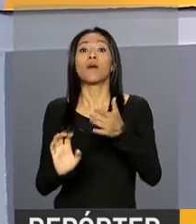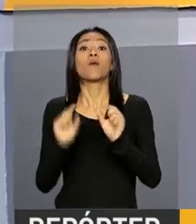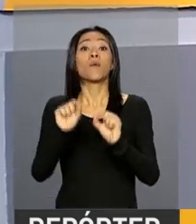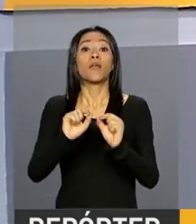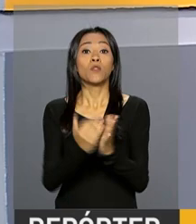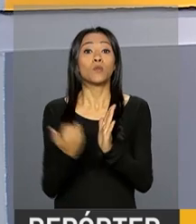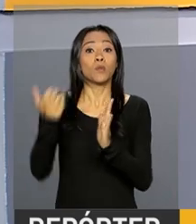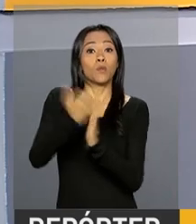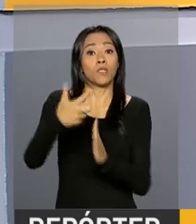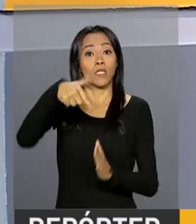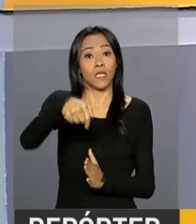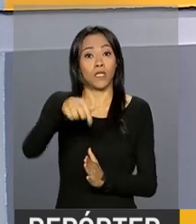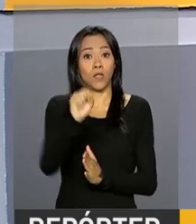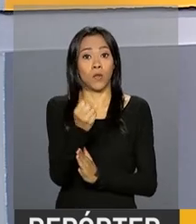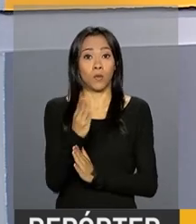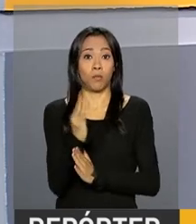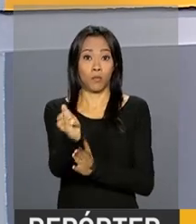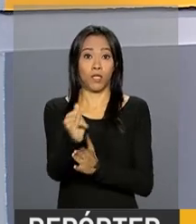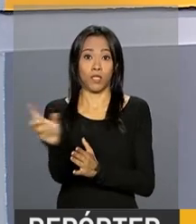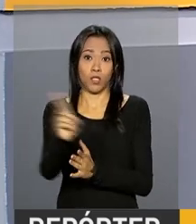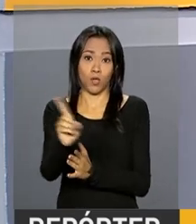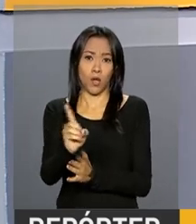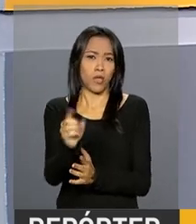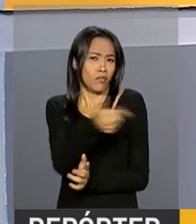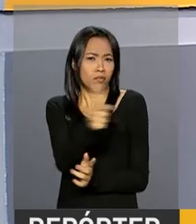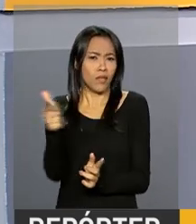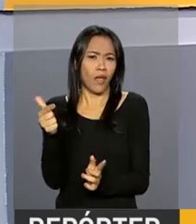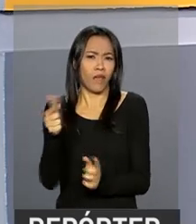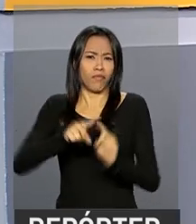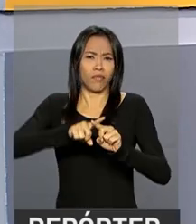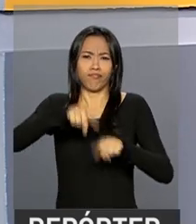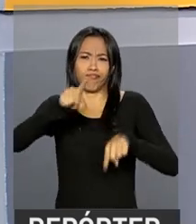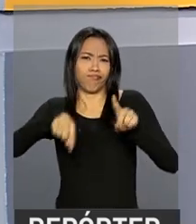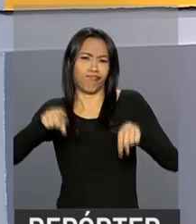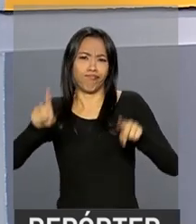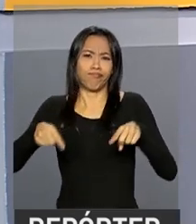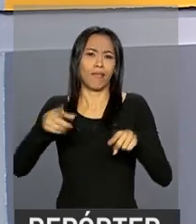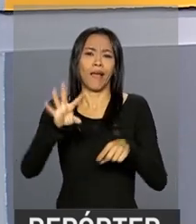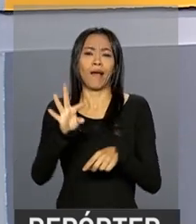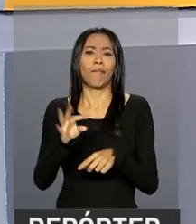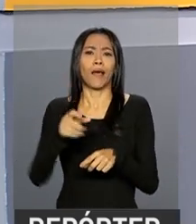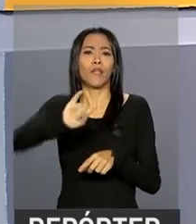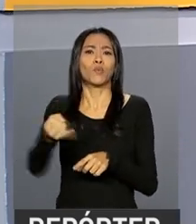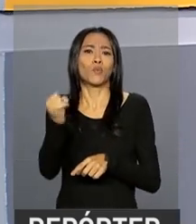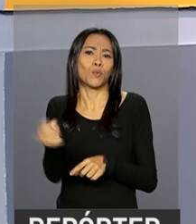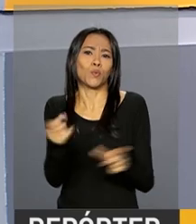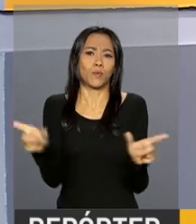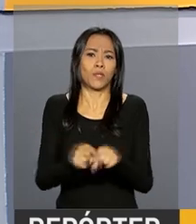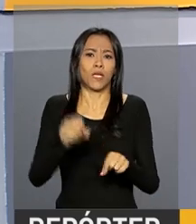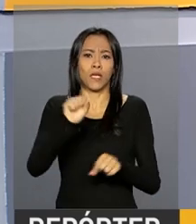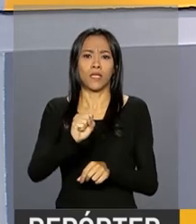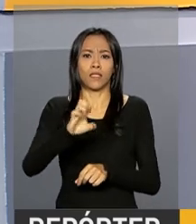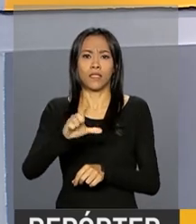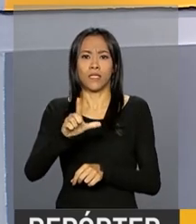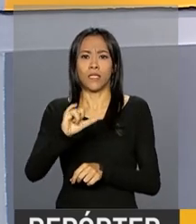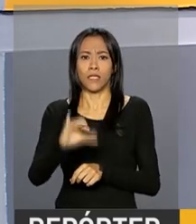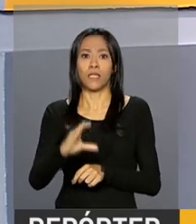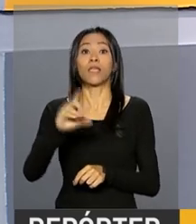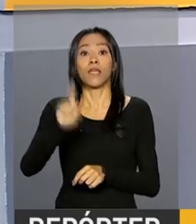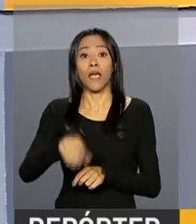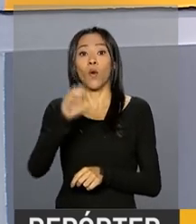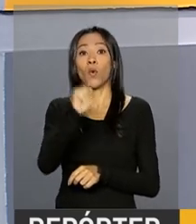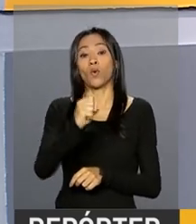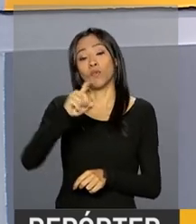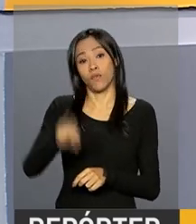agora para 78 Bilhões de Dólares não houve alteração para a taxa básica de juros da economia a celic que deve ficar em